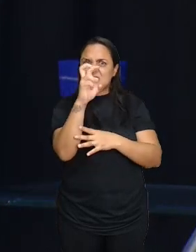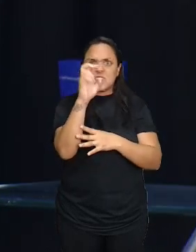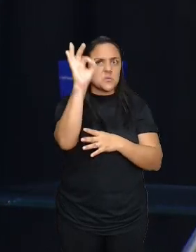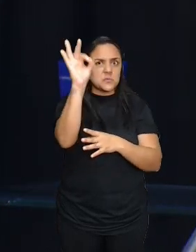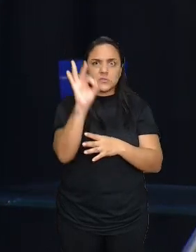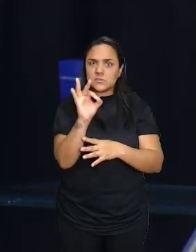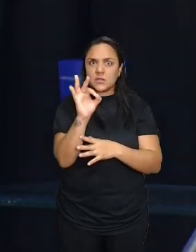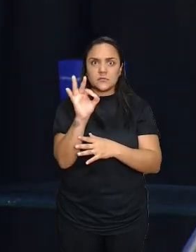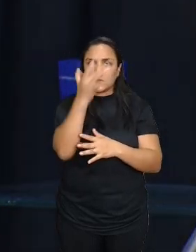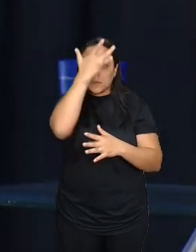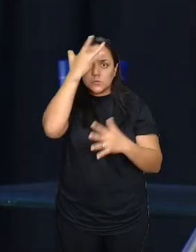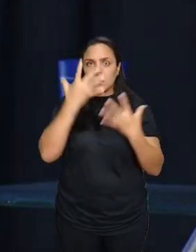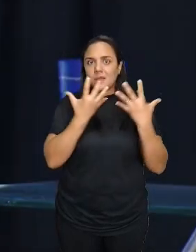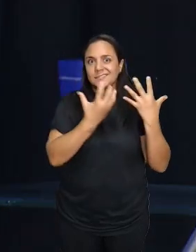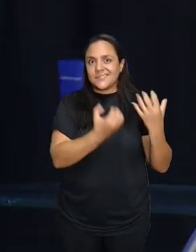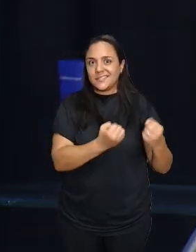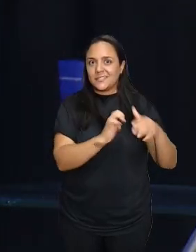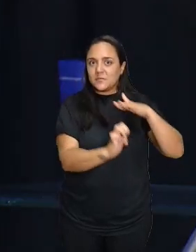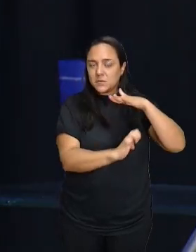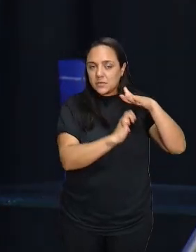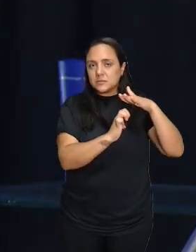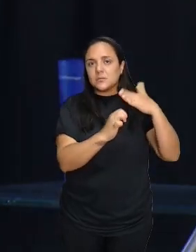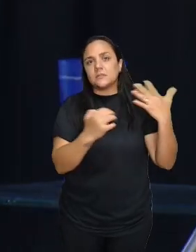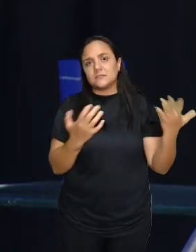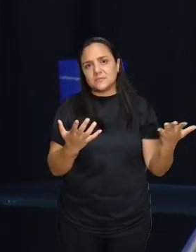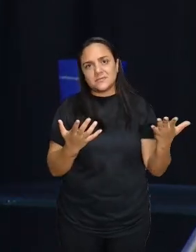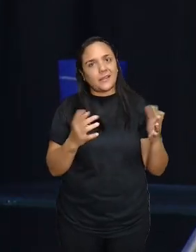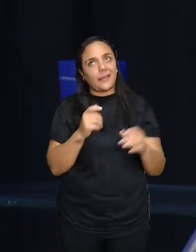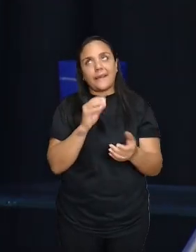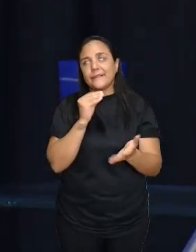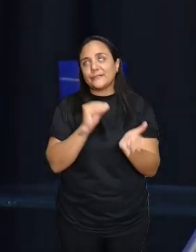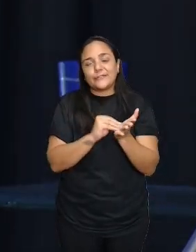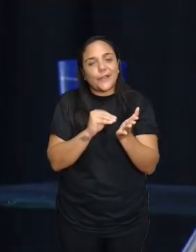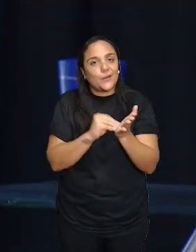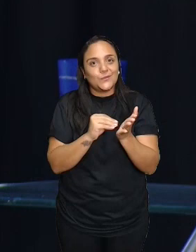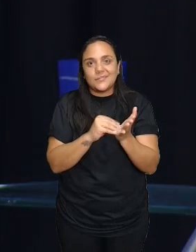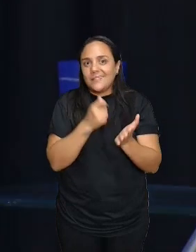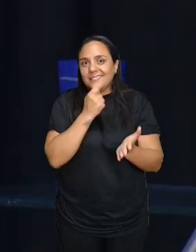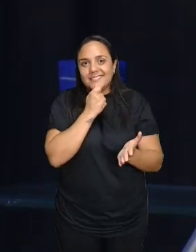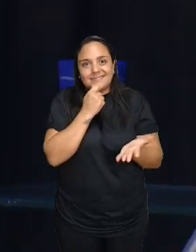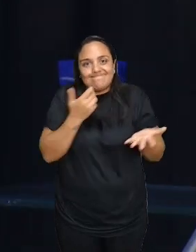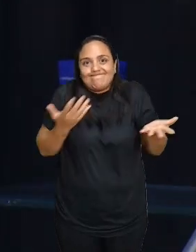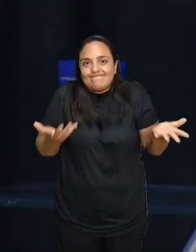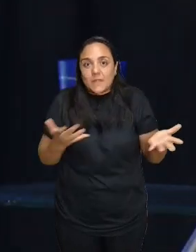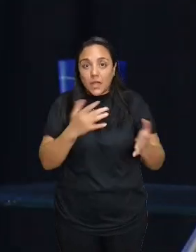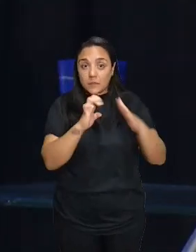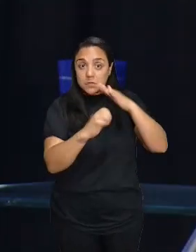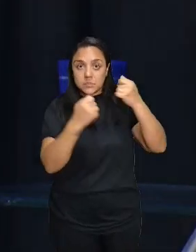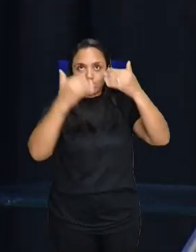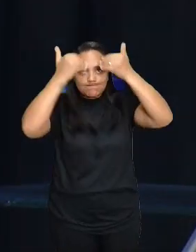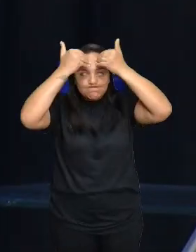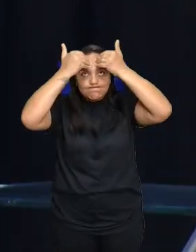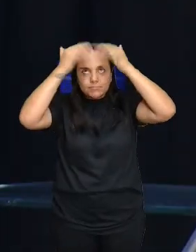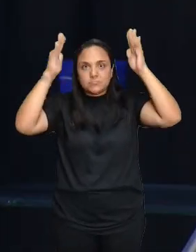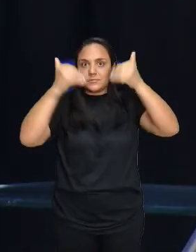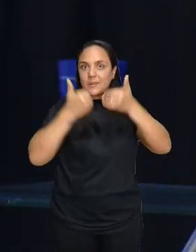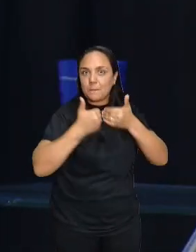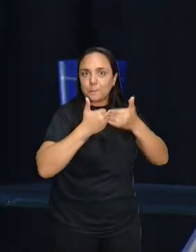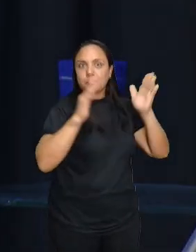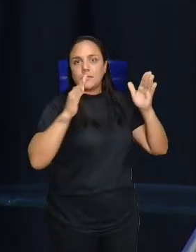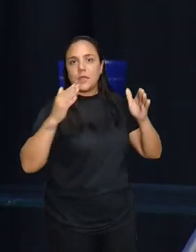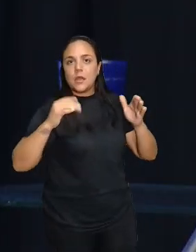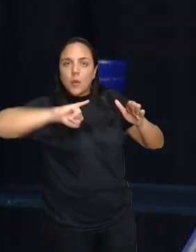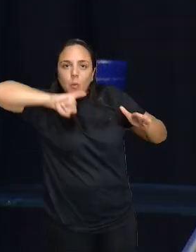pessoas 50 a mais. Então a gente está muito longe dessa representatividade, por isso que as empresas têm que olhar para isso, sem falar, é uma questão social, mas é